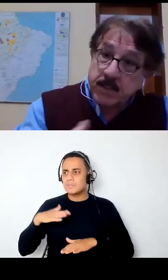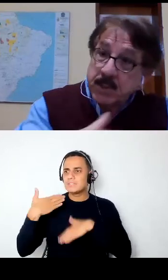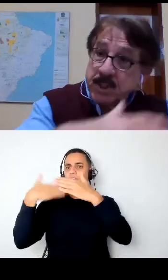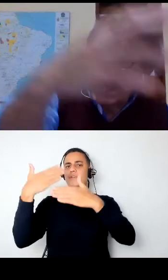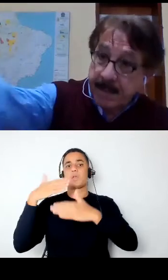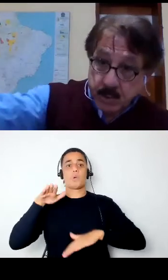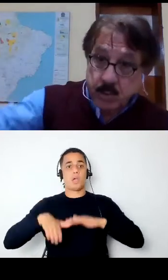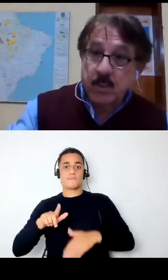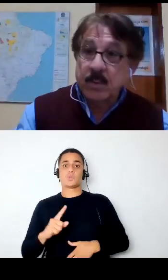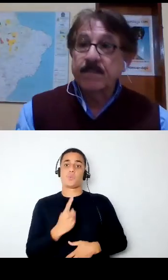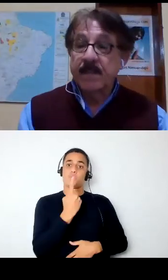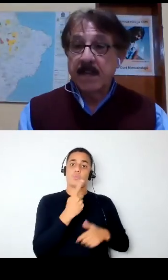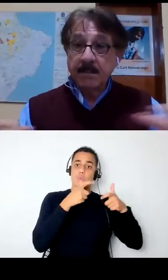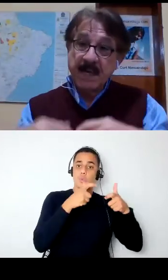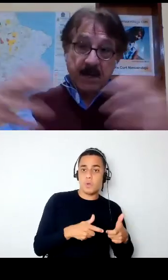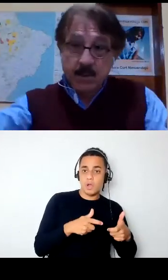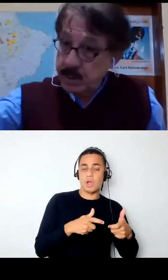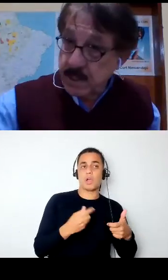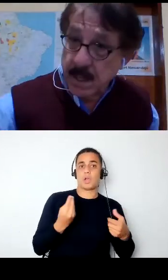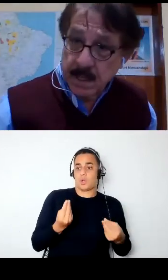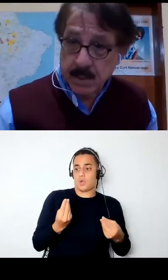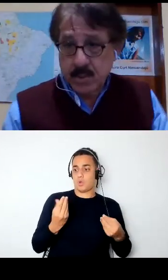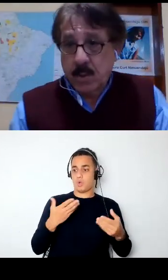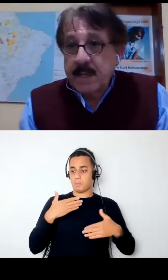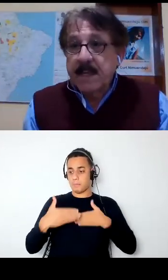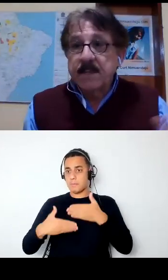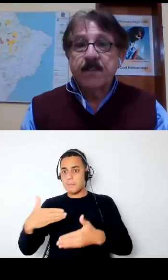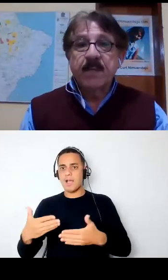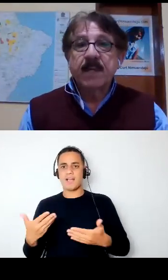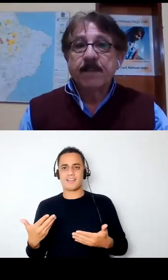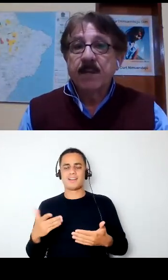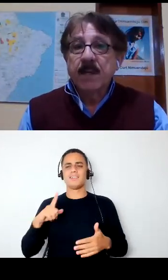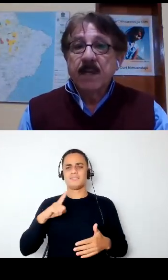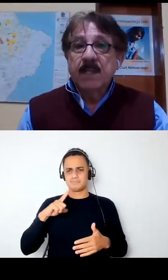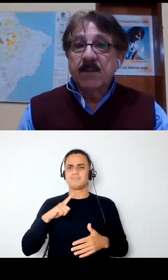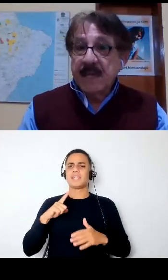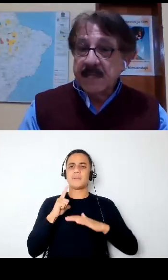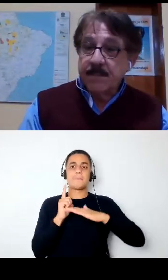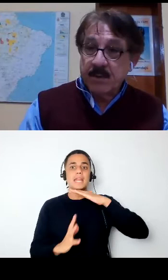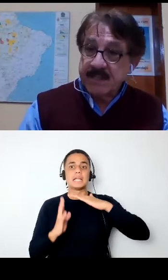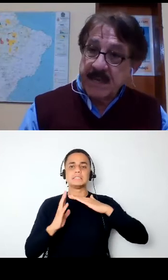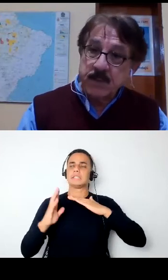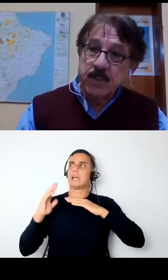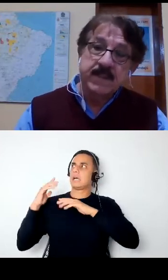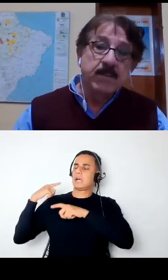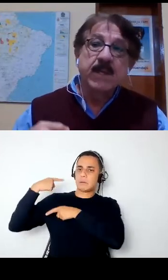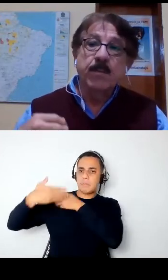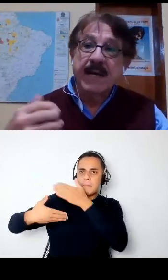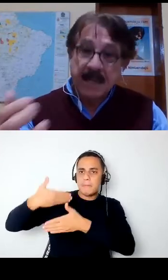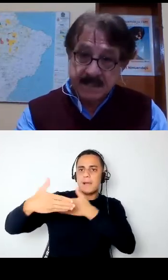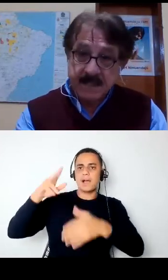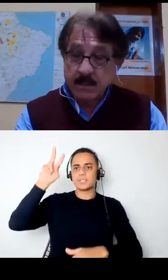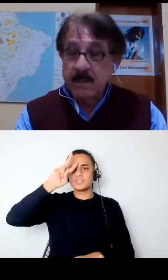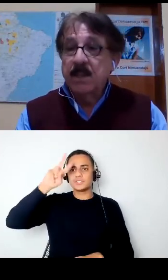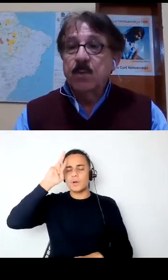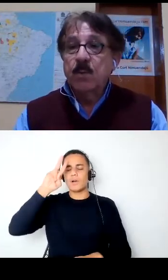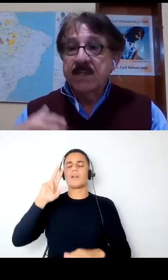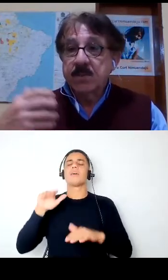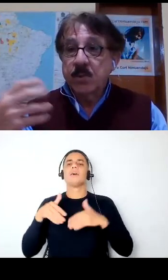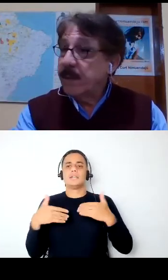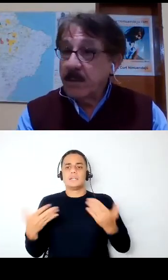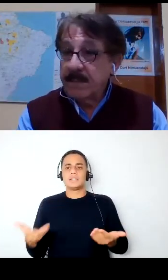coisas para as mesmas coisas que nós já conhecemos com os nomes que a nossa língua deu. Na verdade, não. Pode dar mais um toque, por